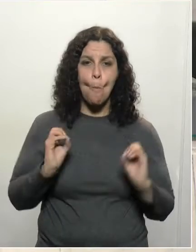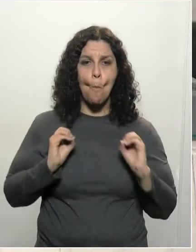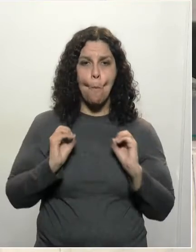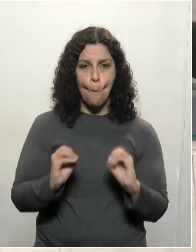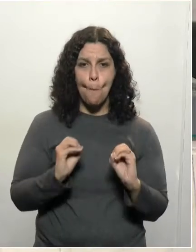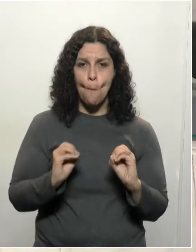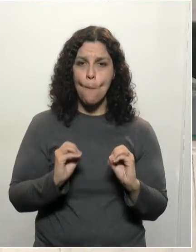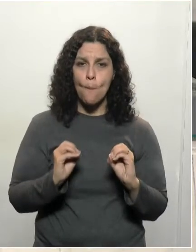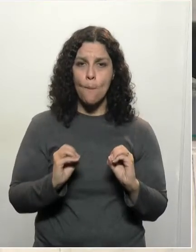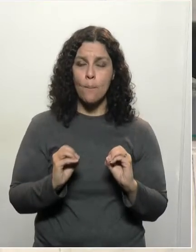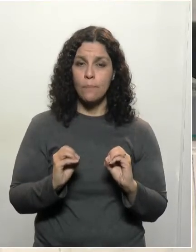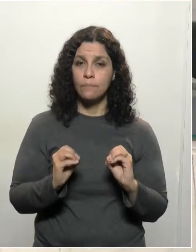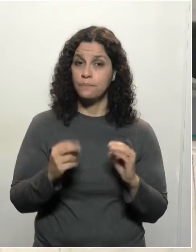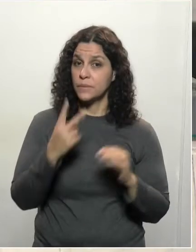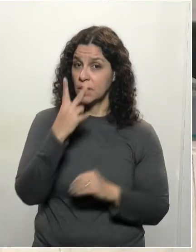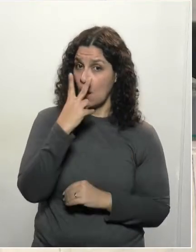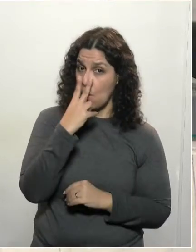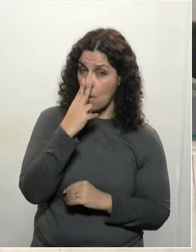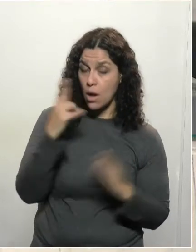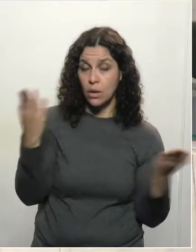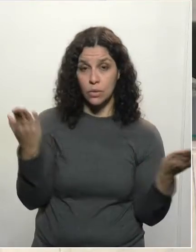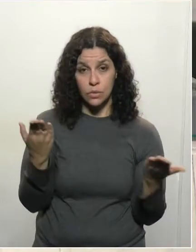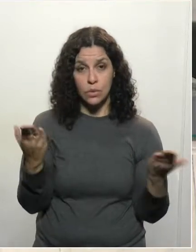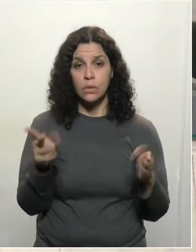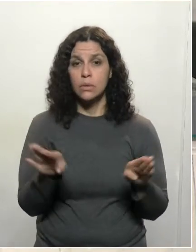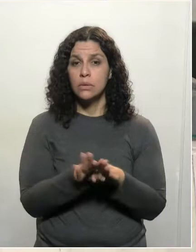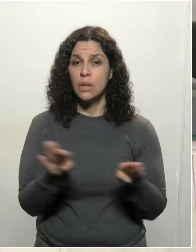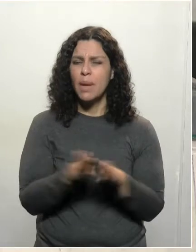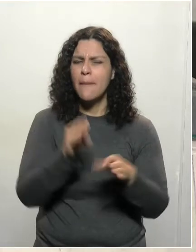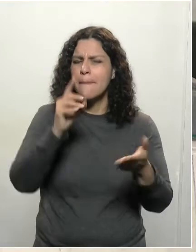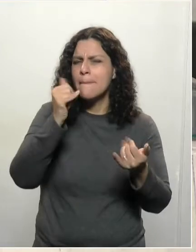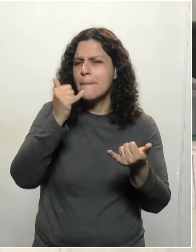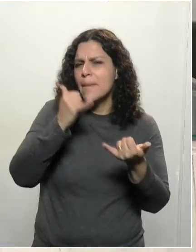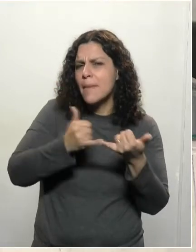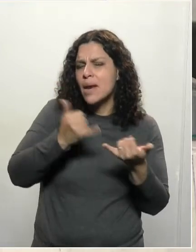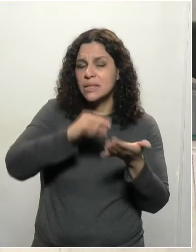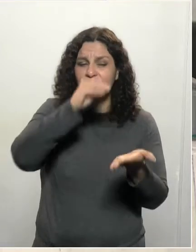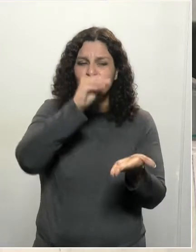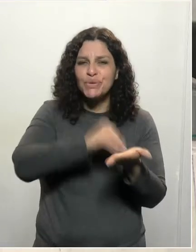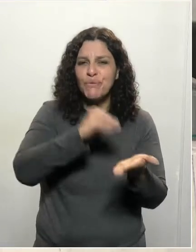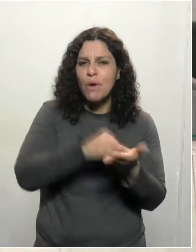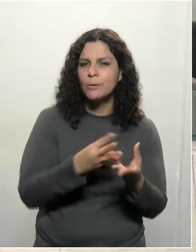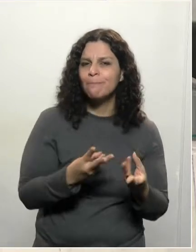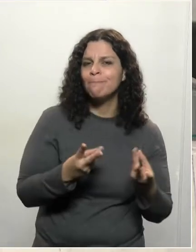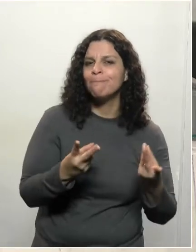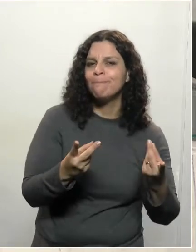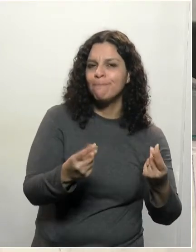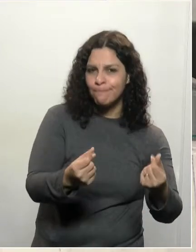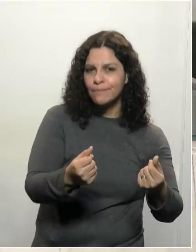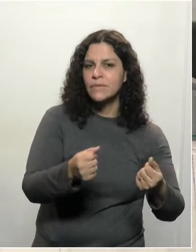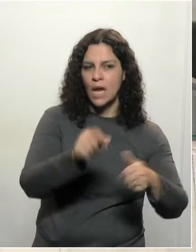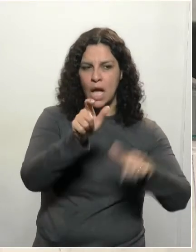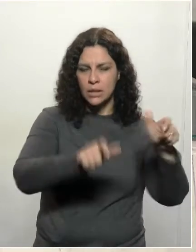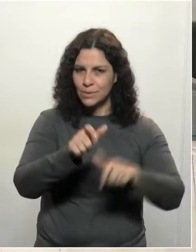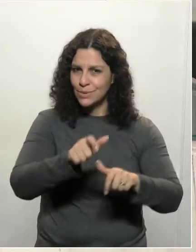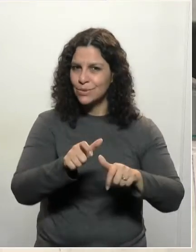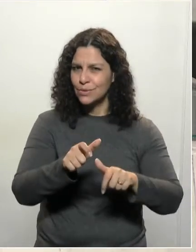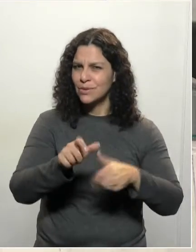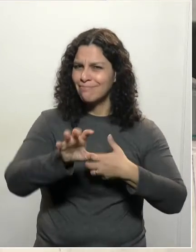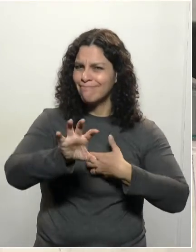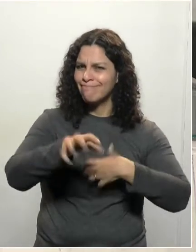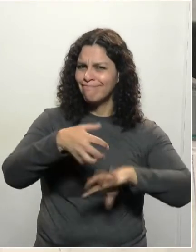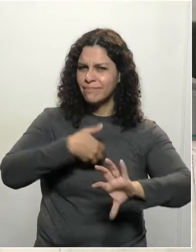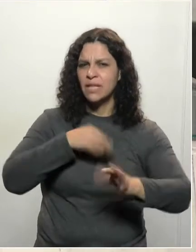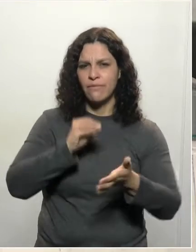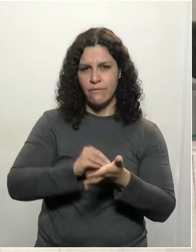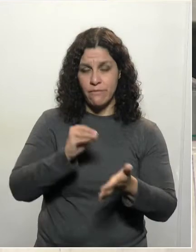resposta. Eu acho que a sensibilidade, me parece que nesse momento de pandemia está faltando muito,